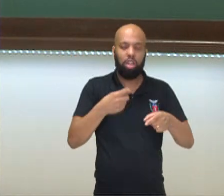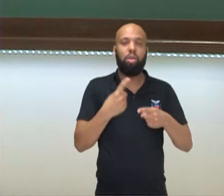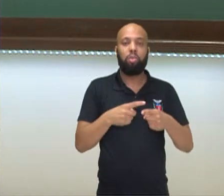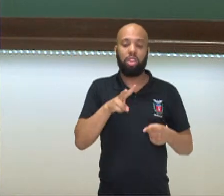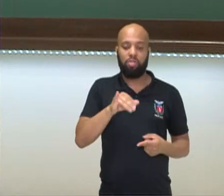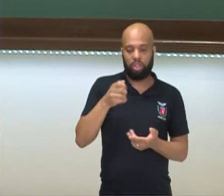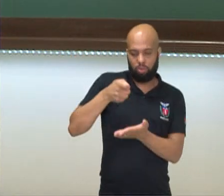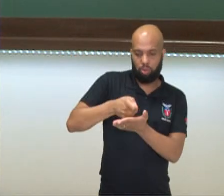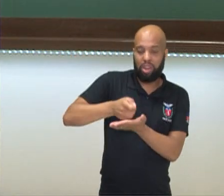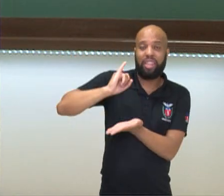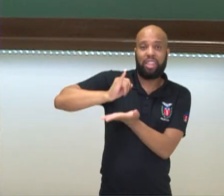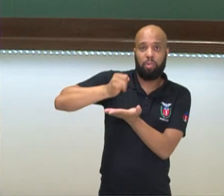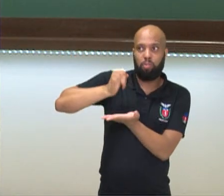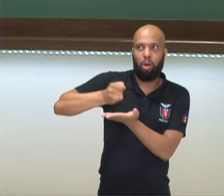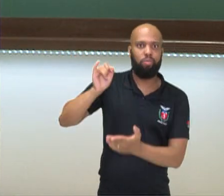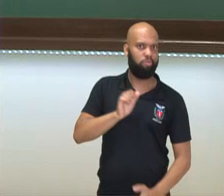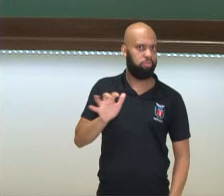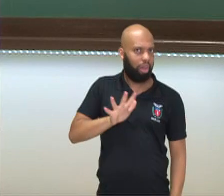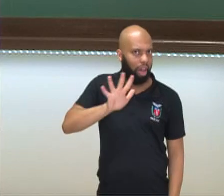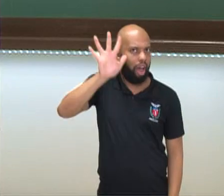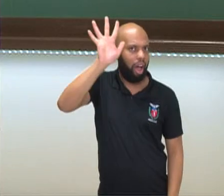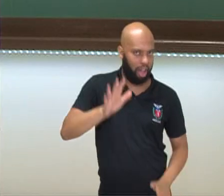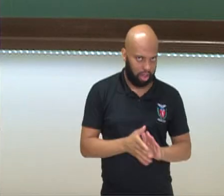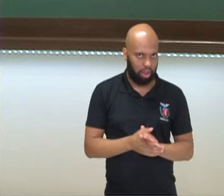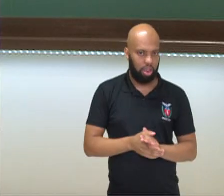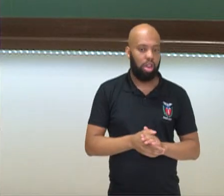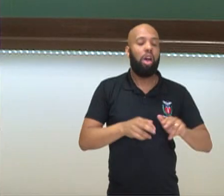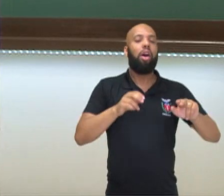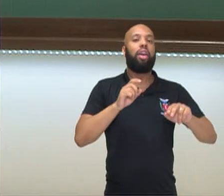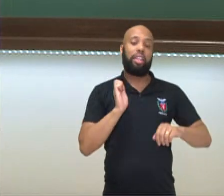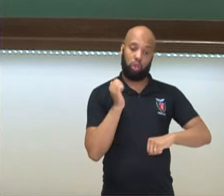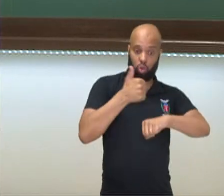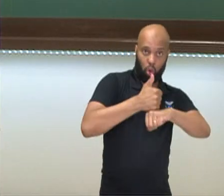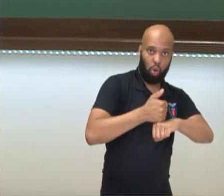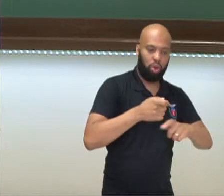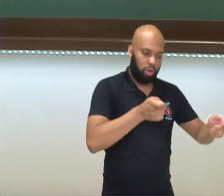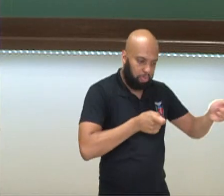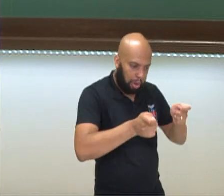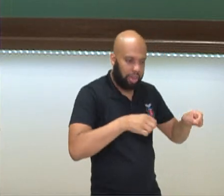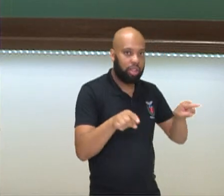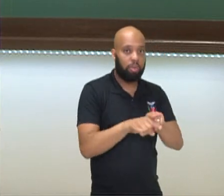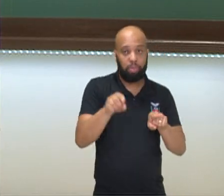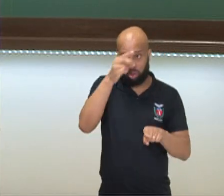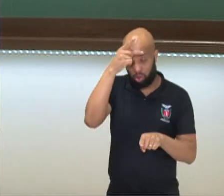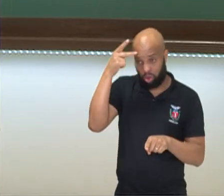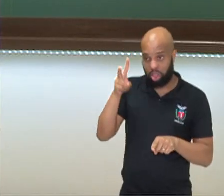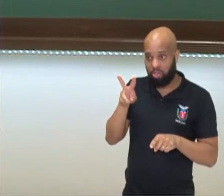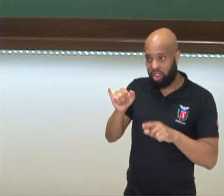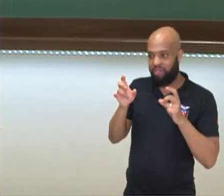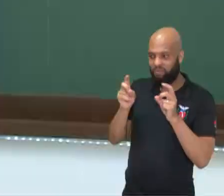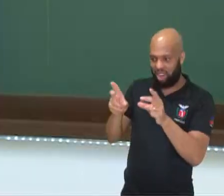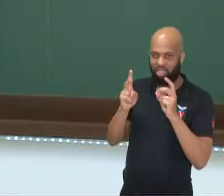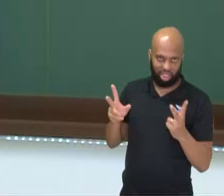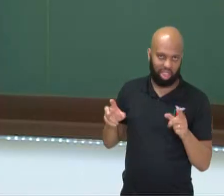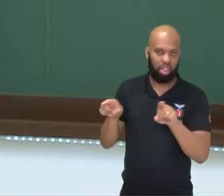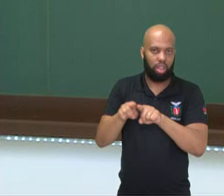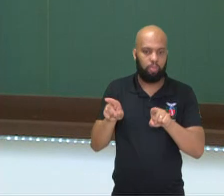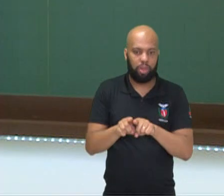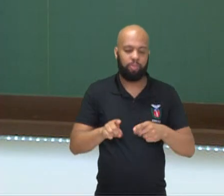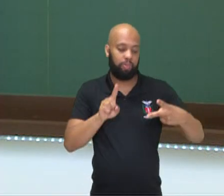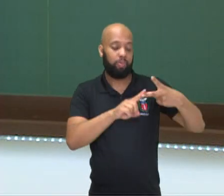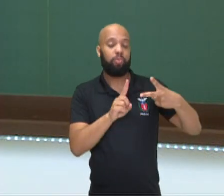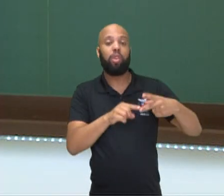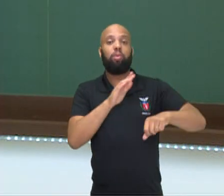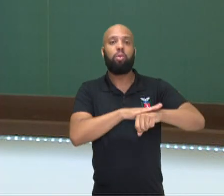cobrar impostos mais altos, tanto dos mineradores quanto dos comerciantes de ouro. Num segundo momento, ela vai criar